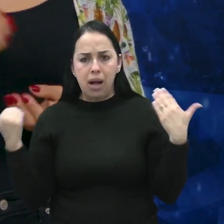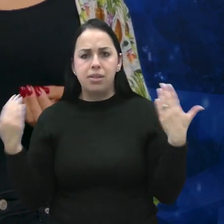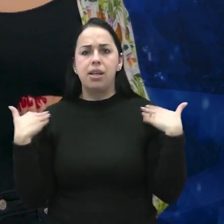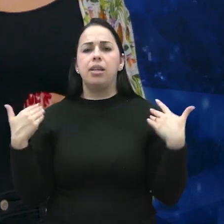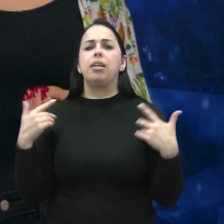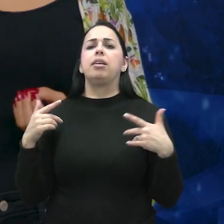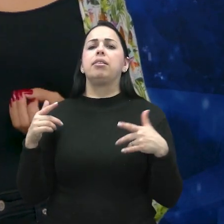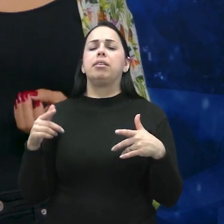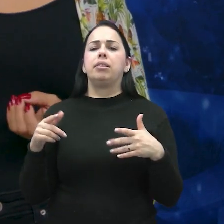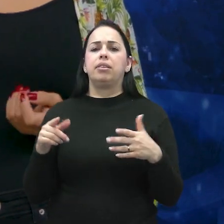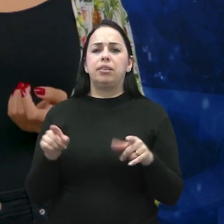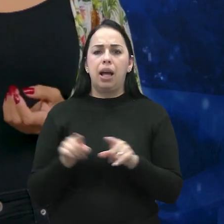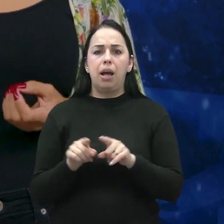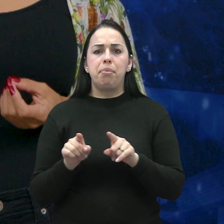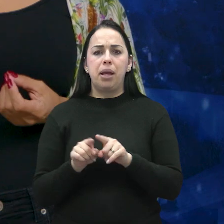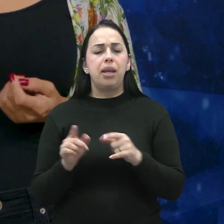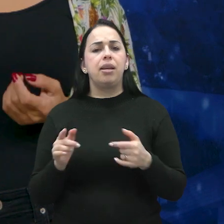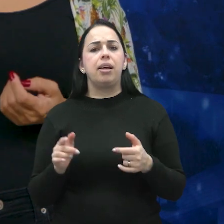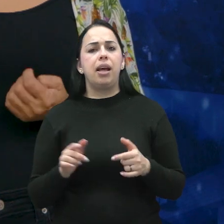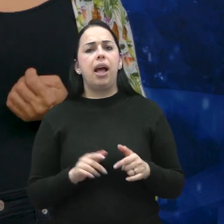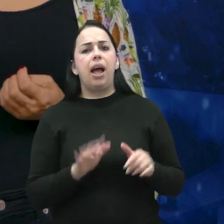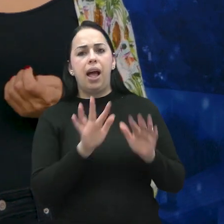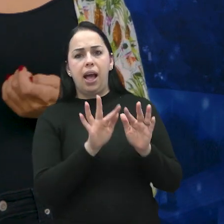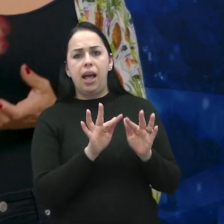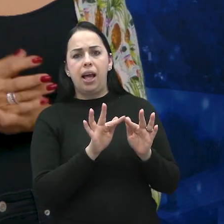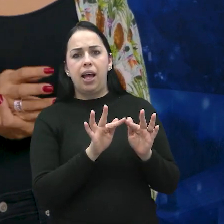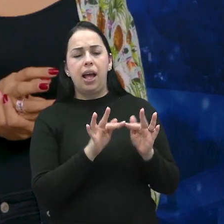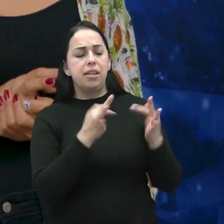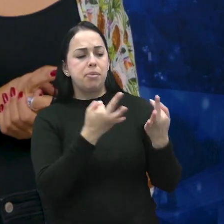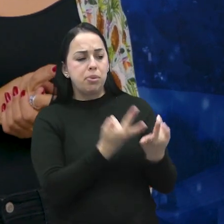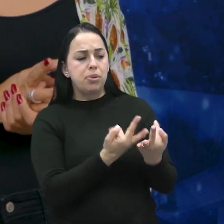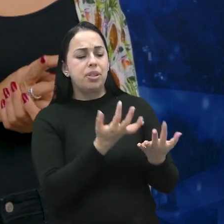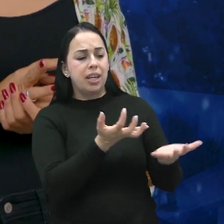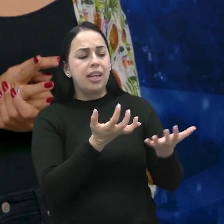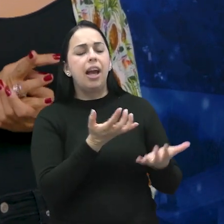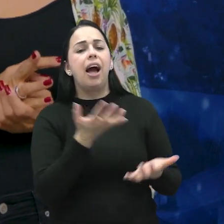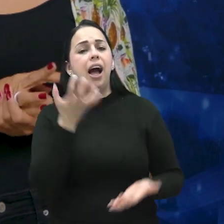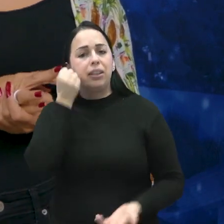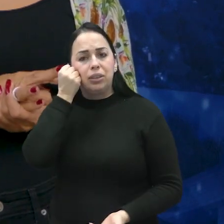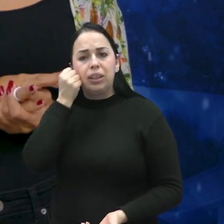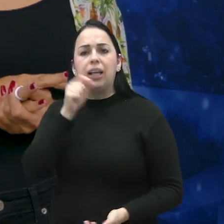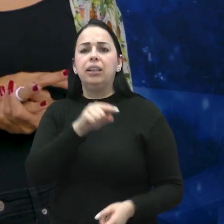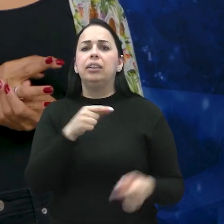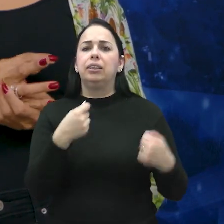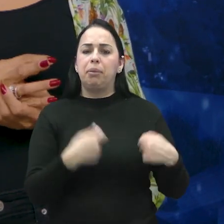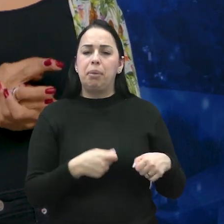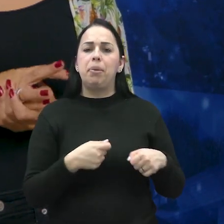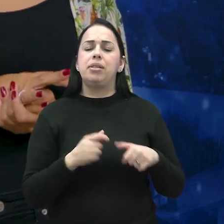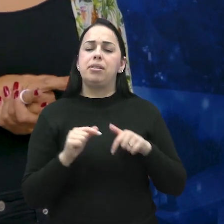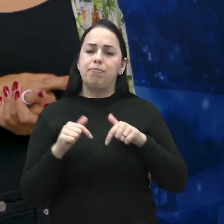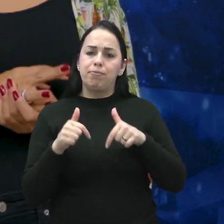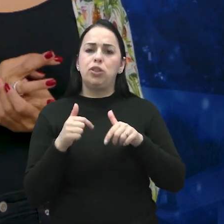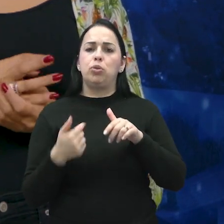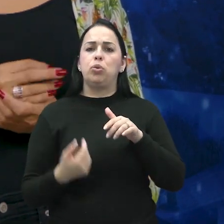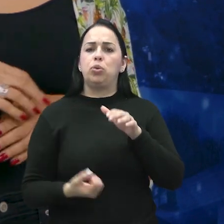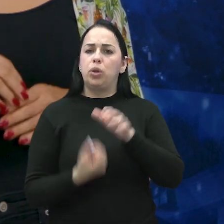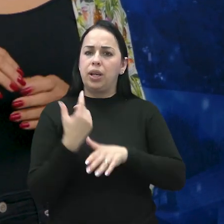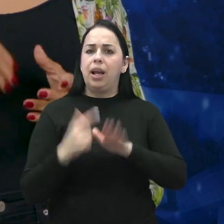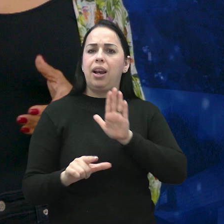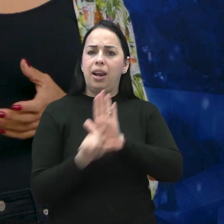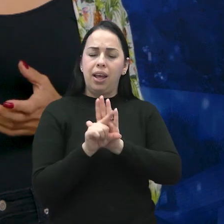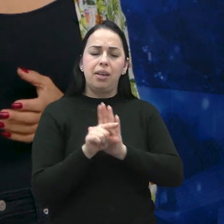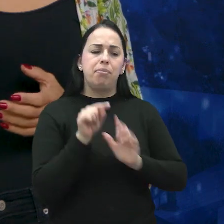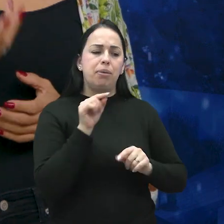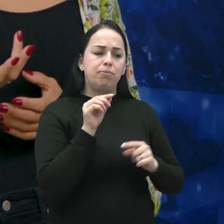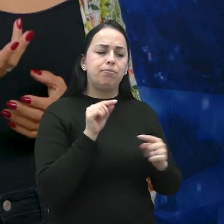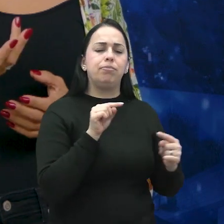trabalhos, e também para com as pessoas que têm o interesse em adotar. Mas eu acredito que a gente precisa de um trabalho